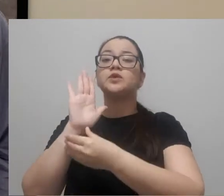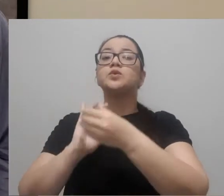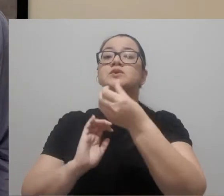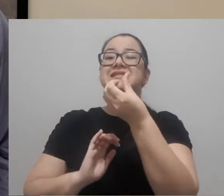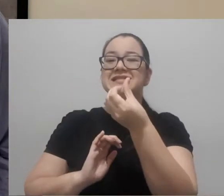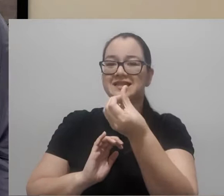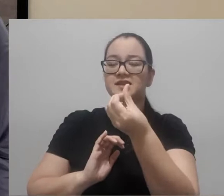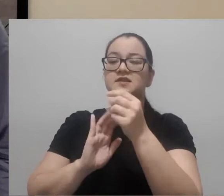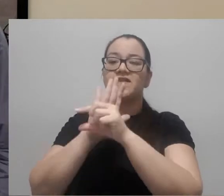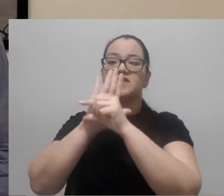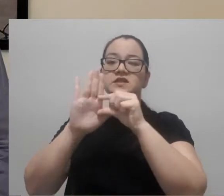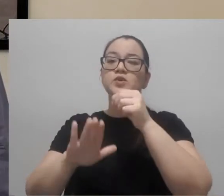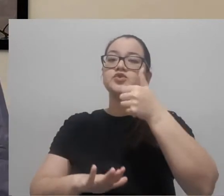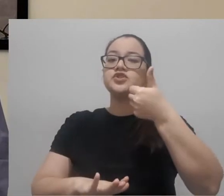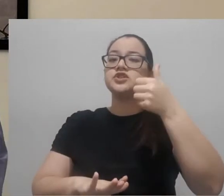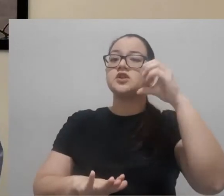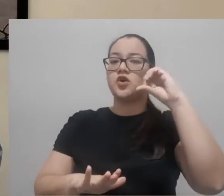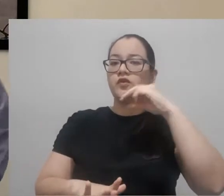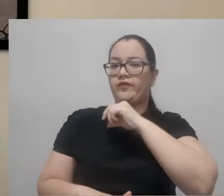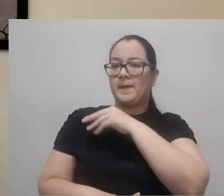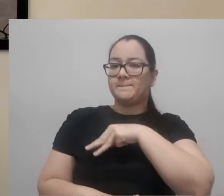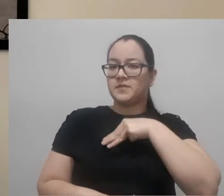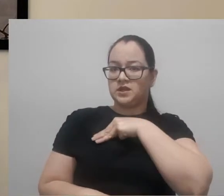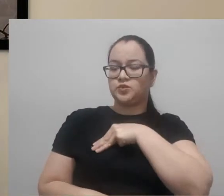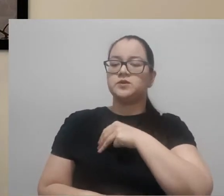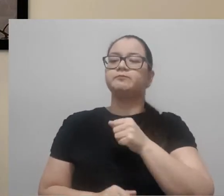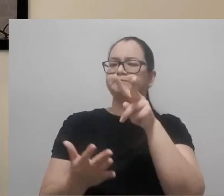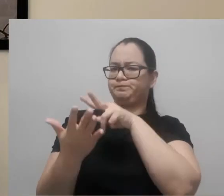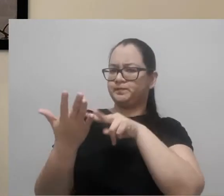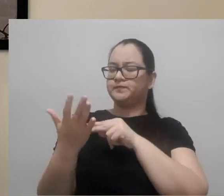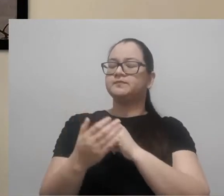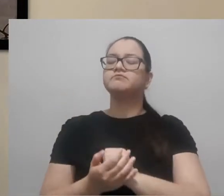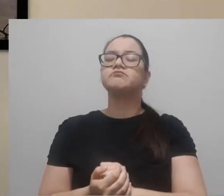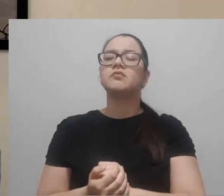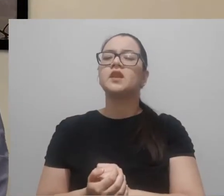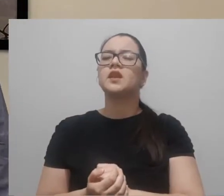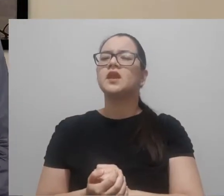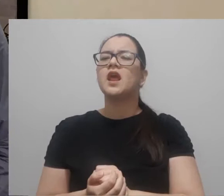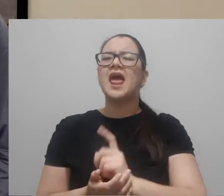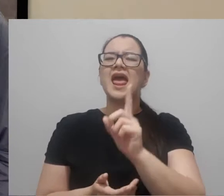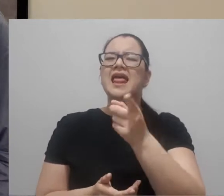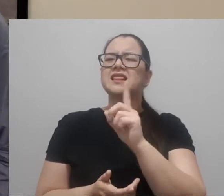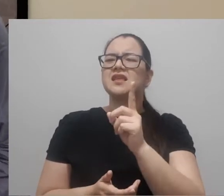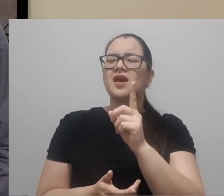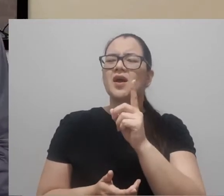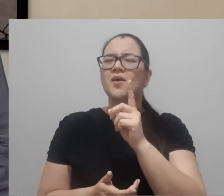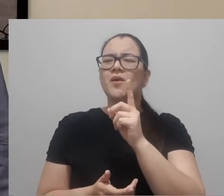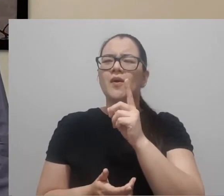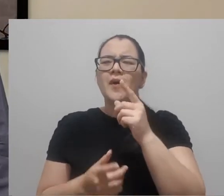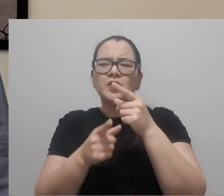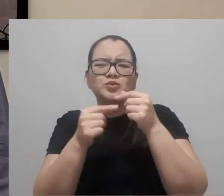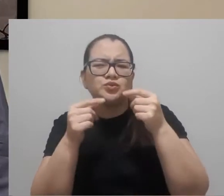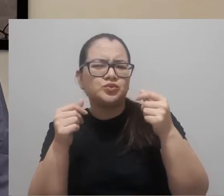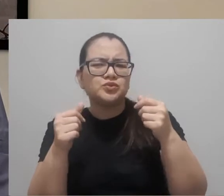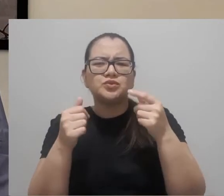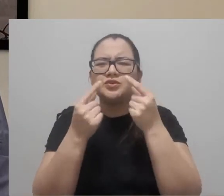Mateus capítulo 6, versículo 19. Diz assim: Não acumuleis para vós outros